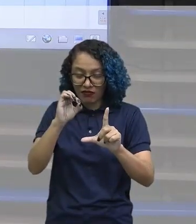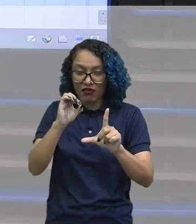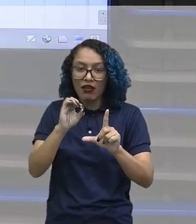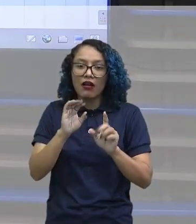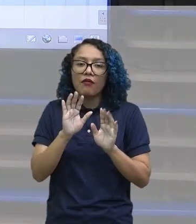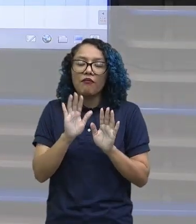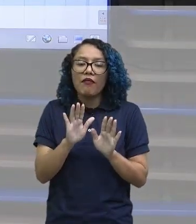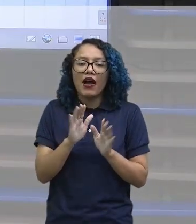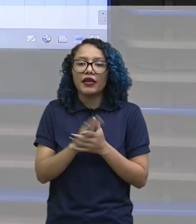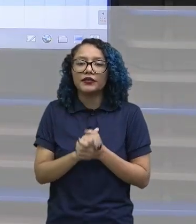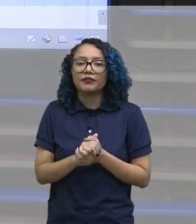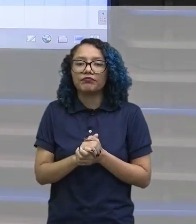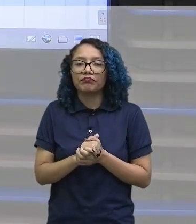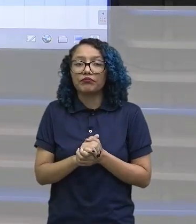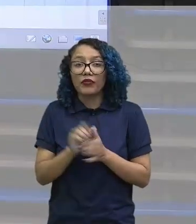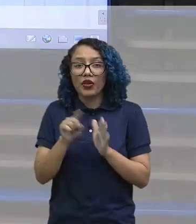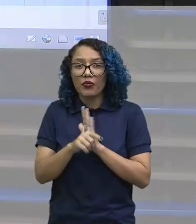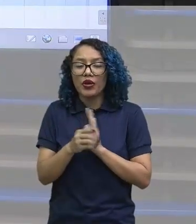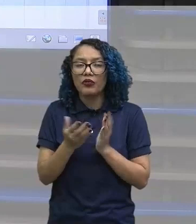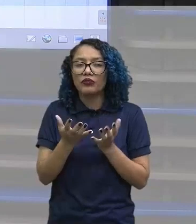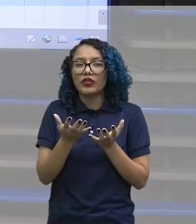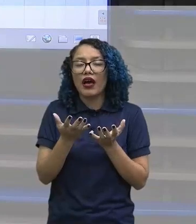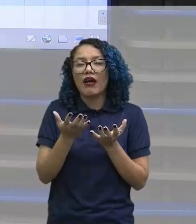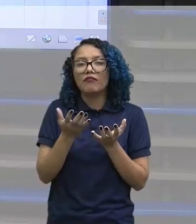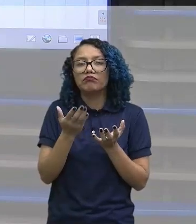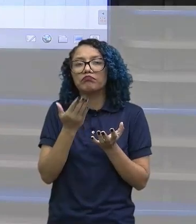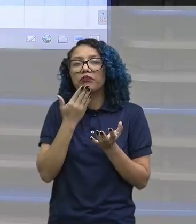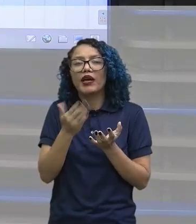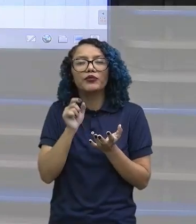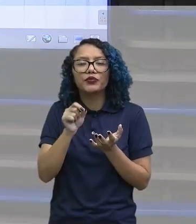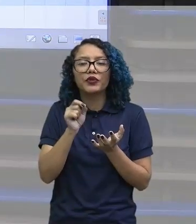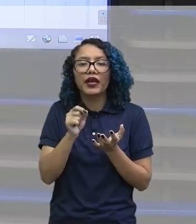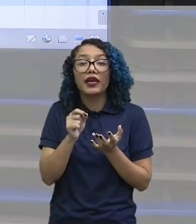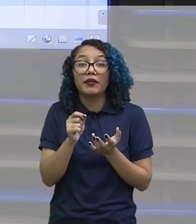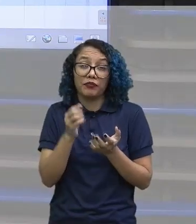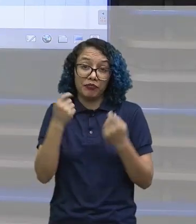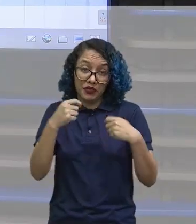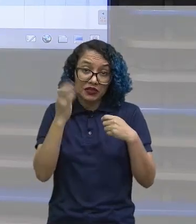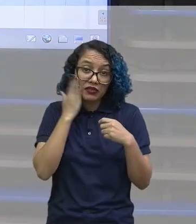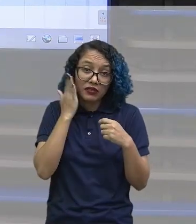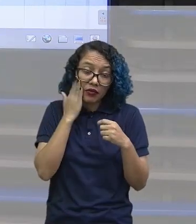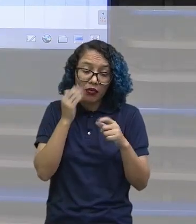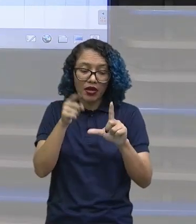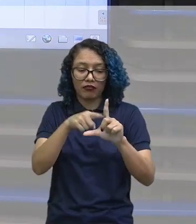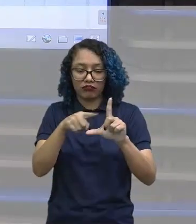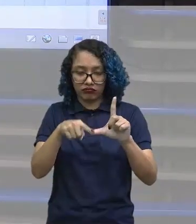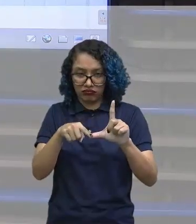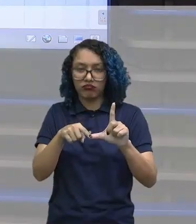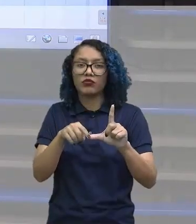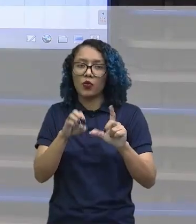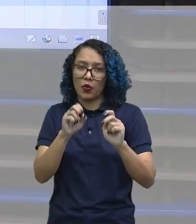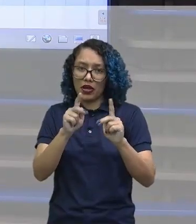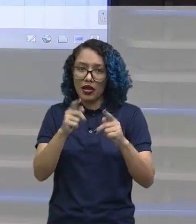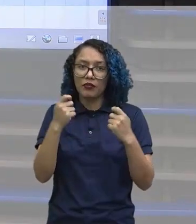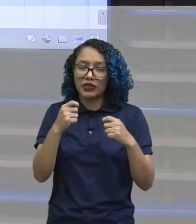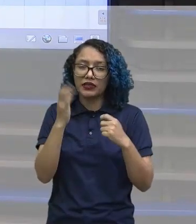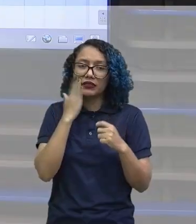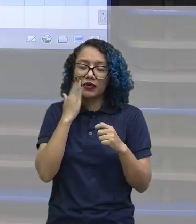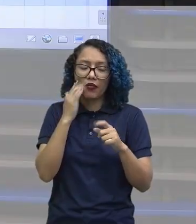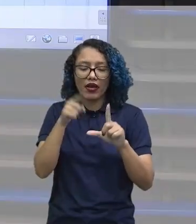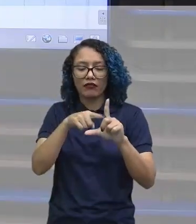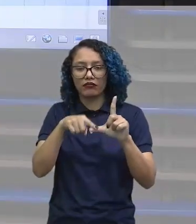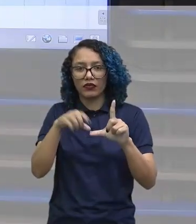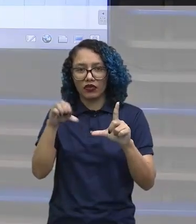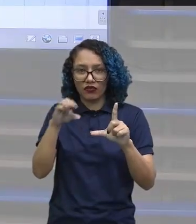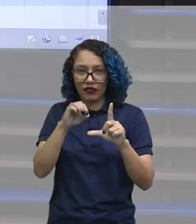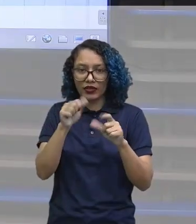a questão pede? Professor, a questão não quer só que a gente saiba o valor do ângulo reto. Ah, é verdade. O